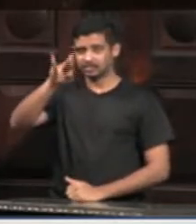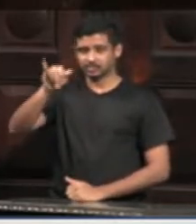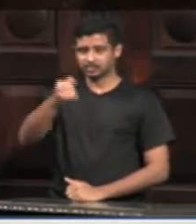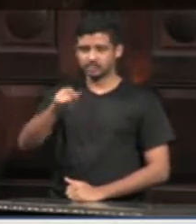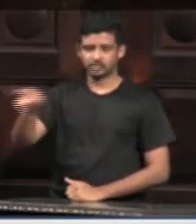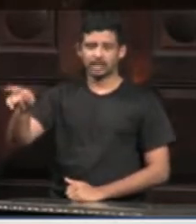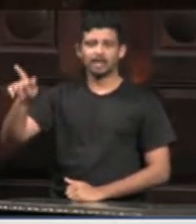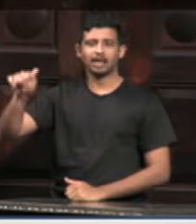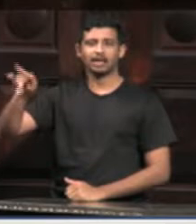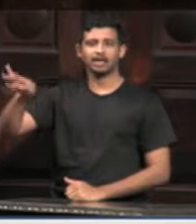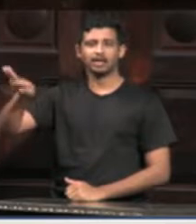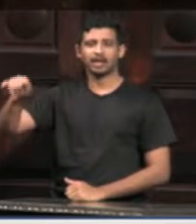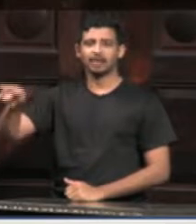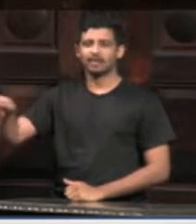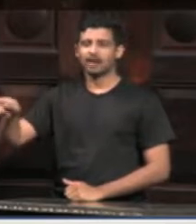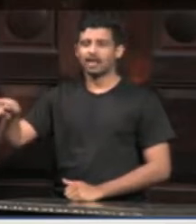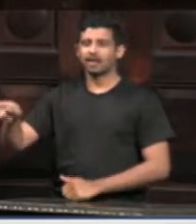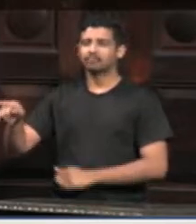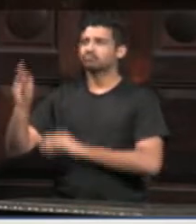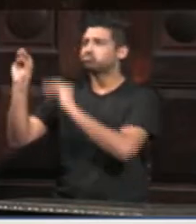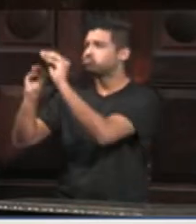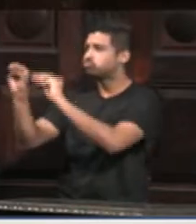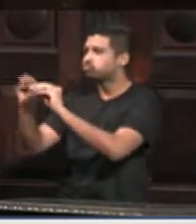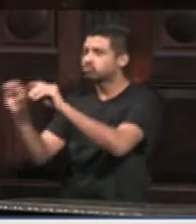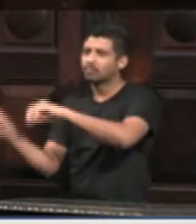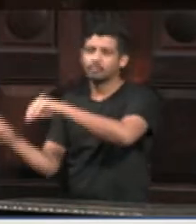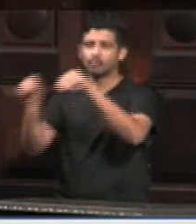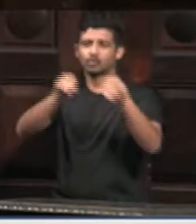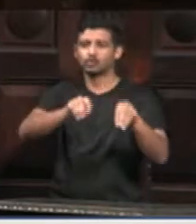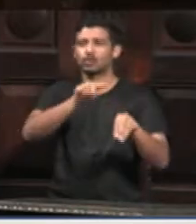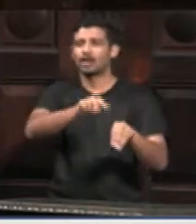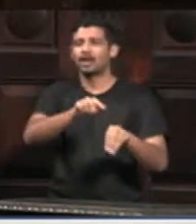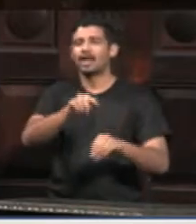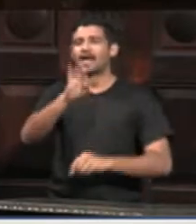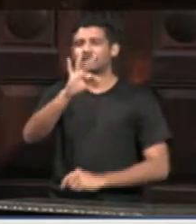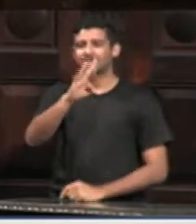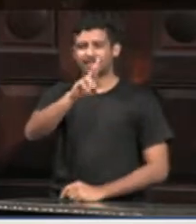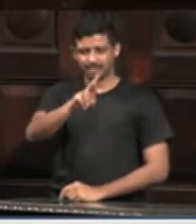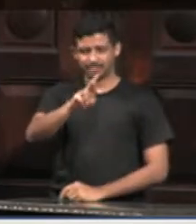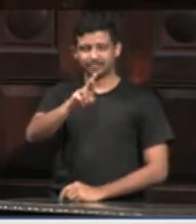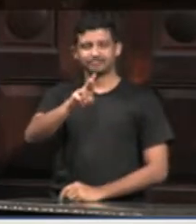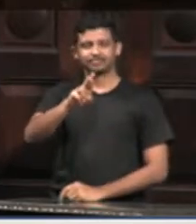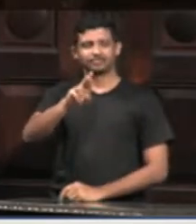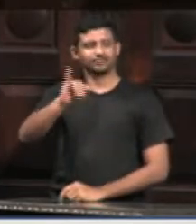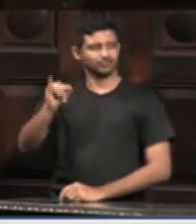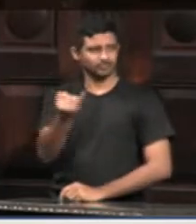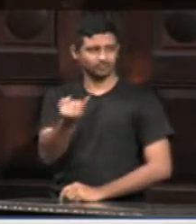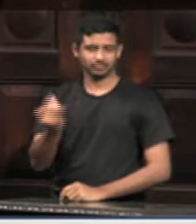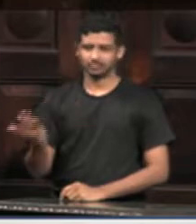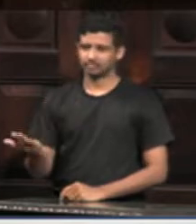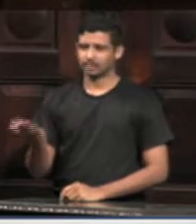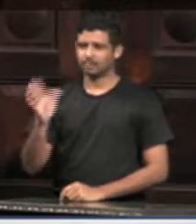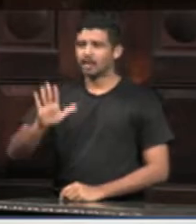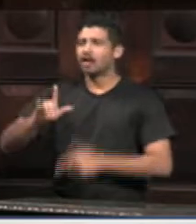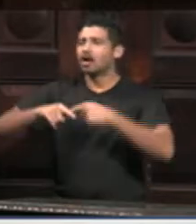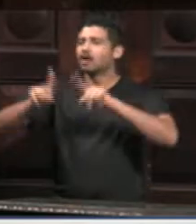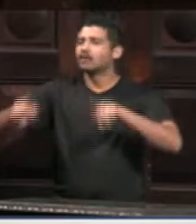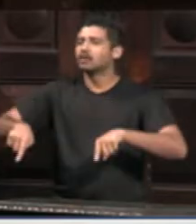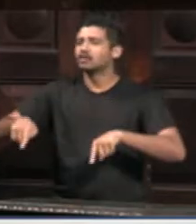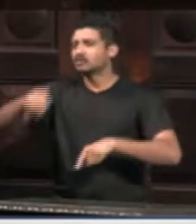suas instalações transferidas para o Tribunal de Justiça. Onde estão os servidores